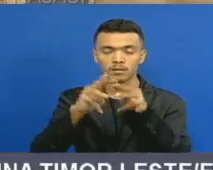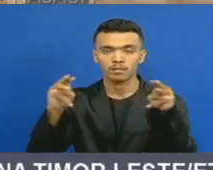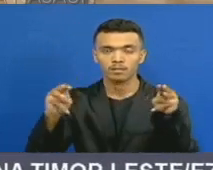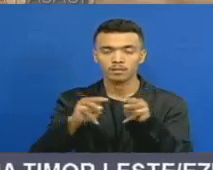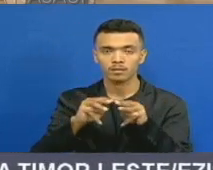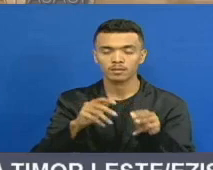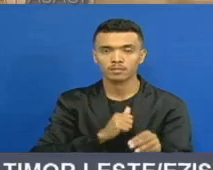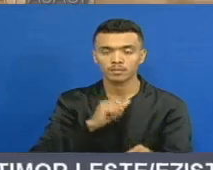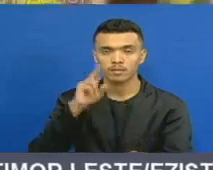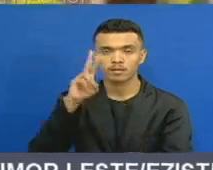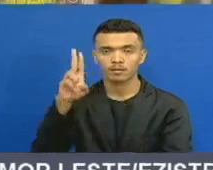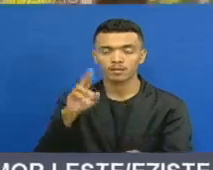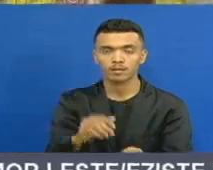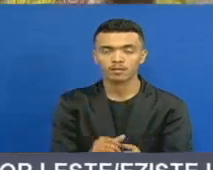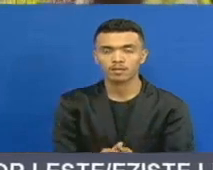município Aileu.